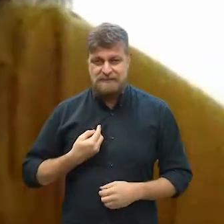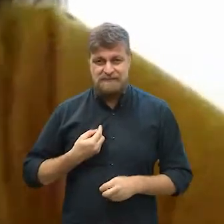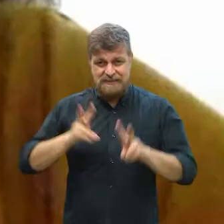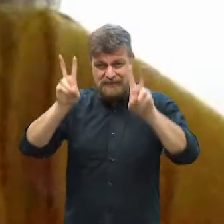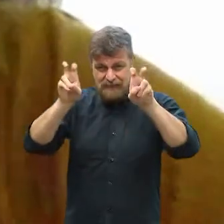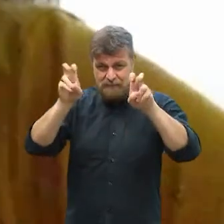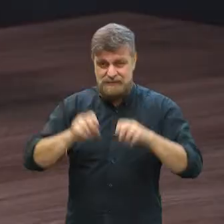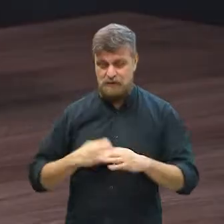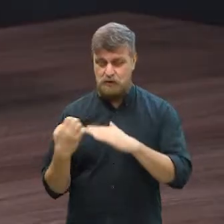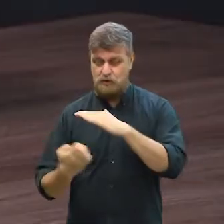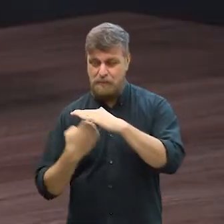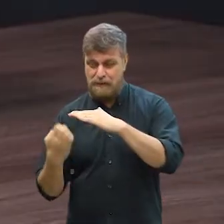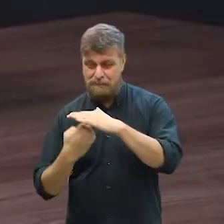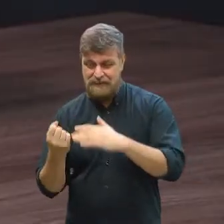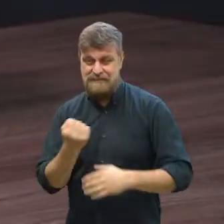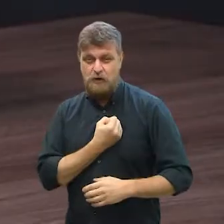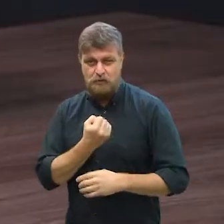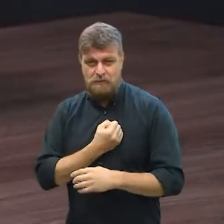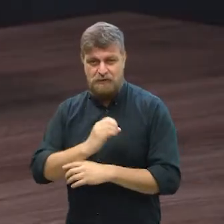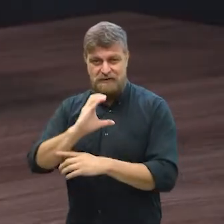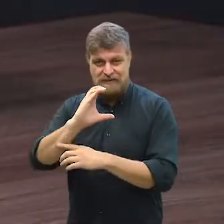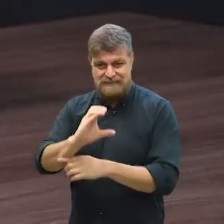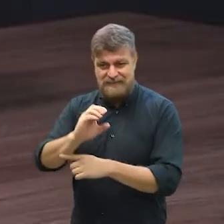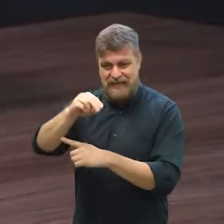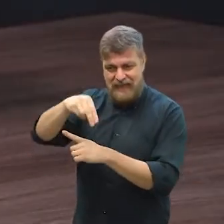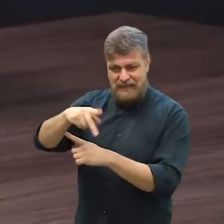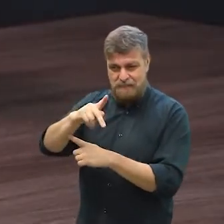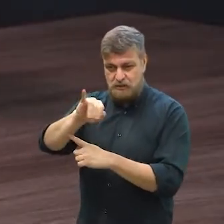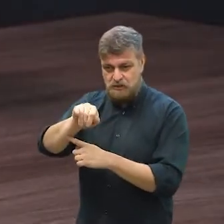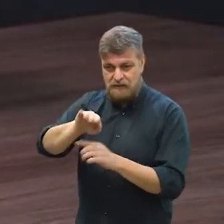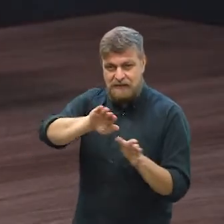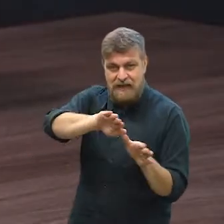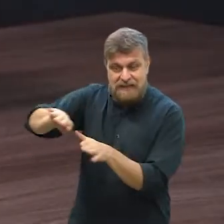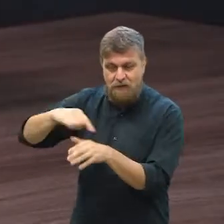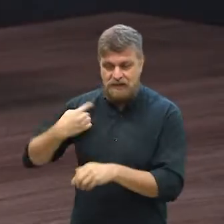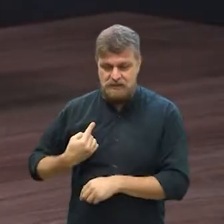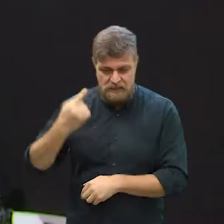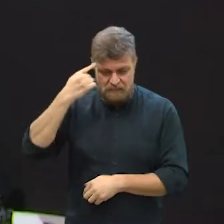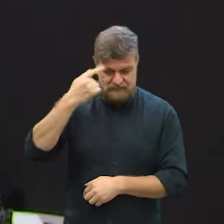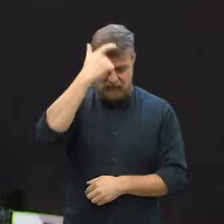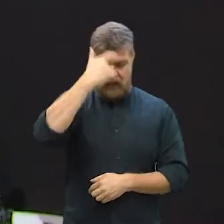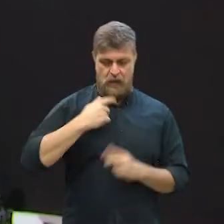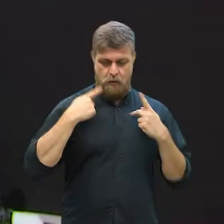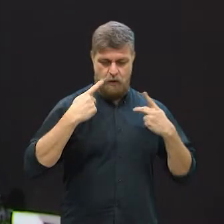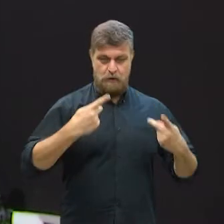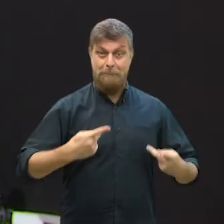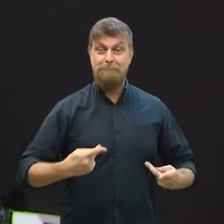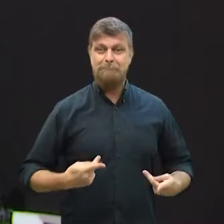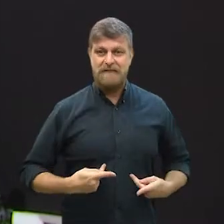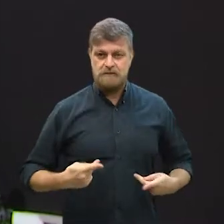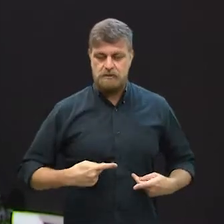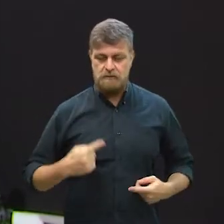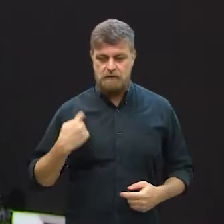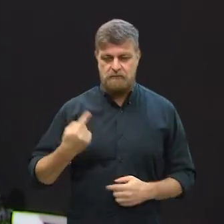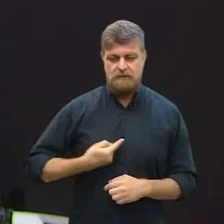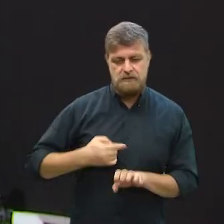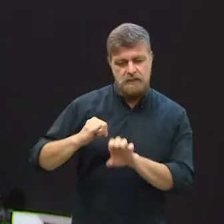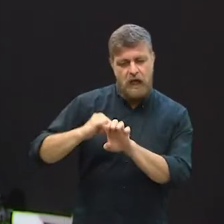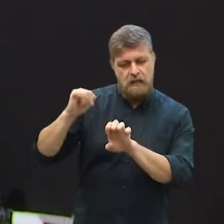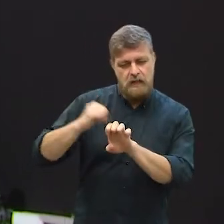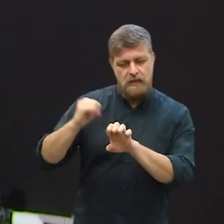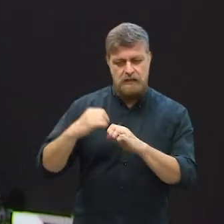um CNPJ, né? A gente, no final do dia, virou mais pessoas. E eu acho que isso, quando a gente olha para o lado também empreendedor,